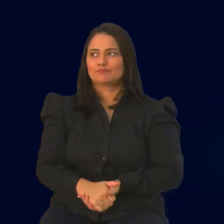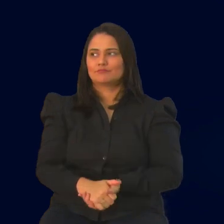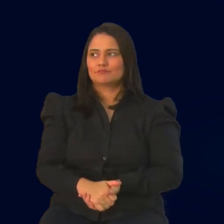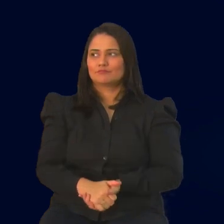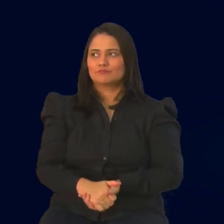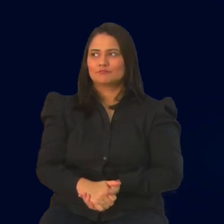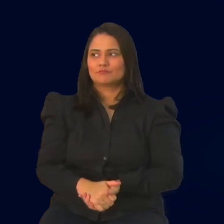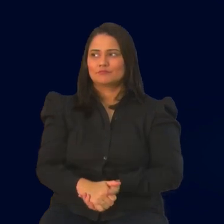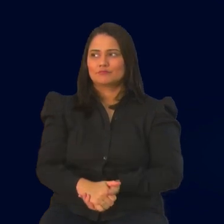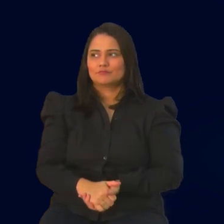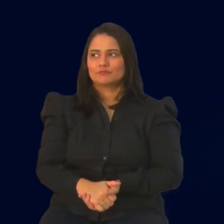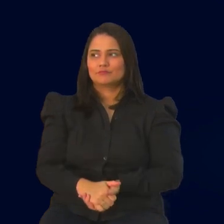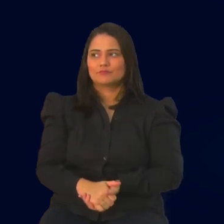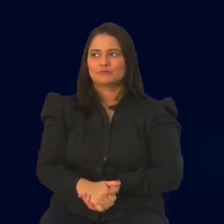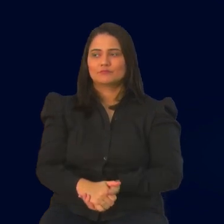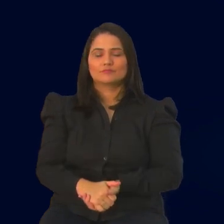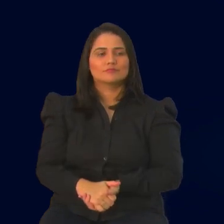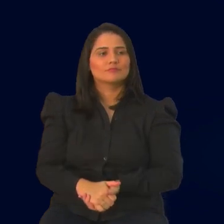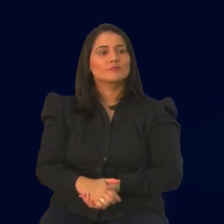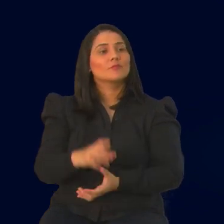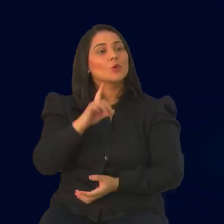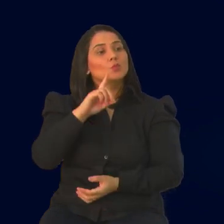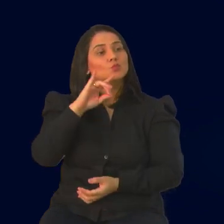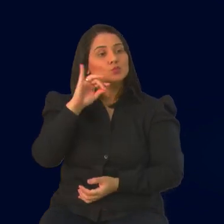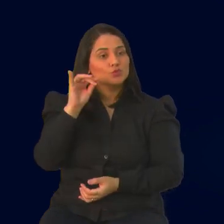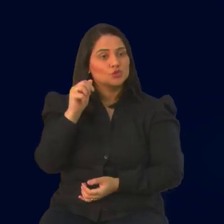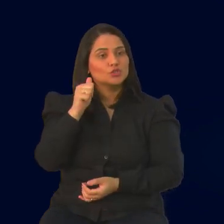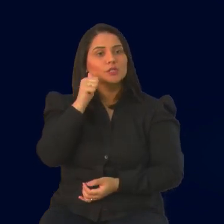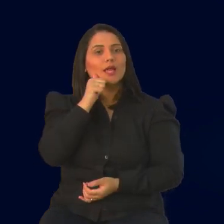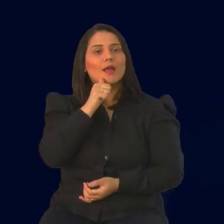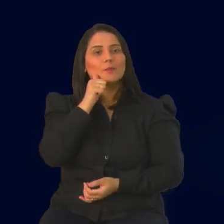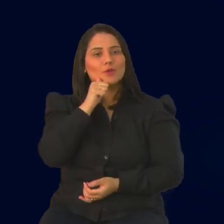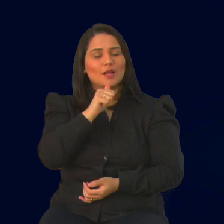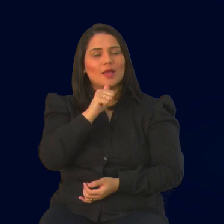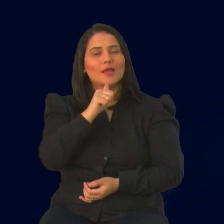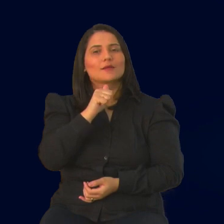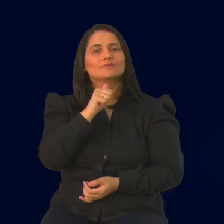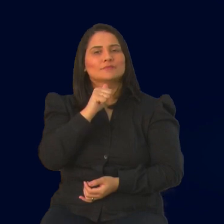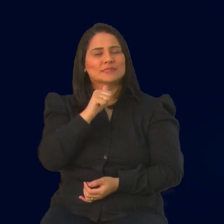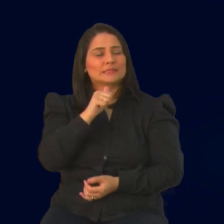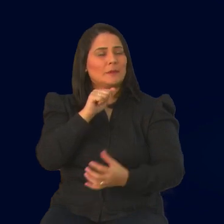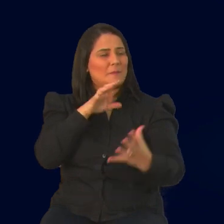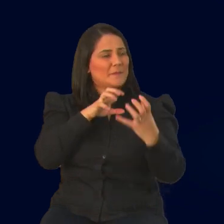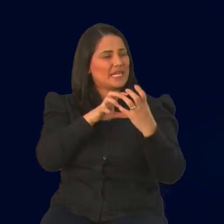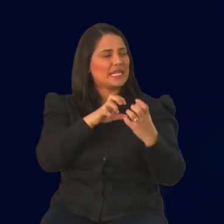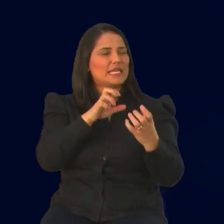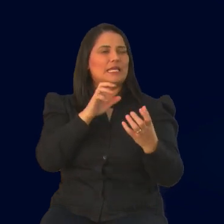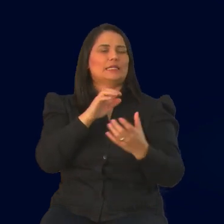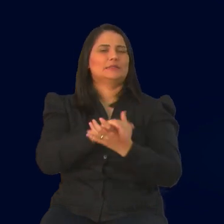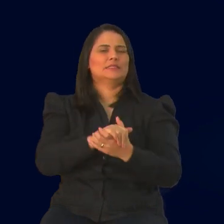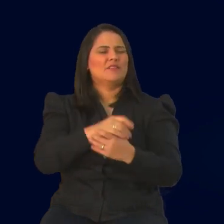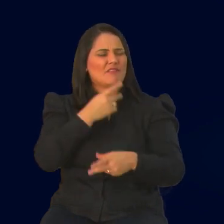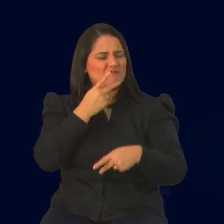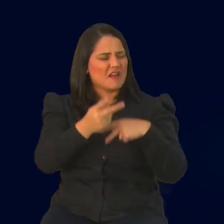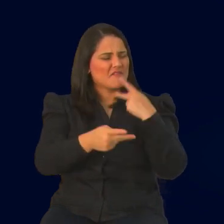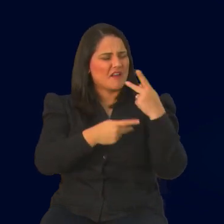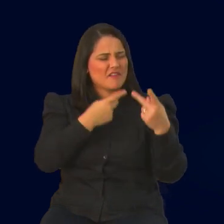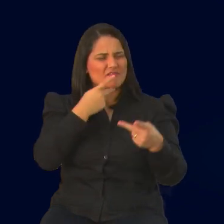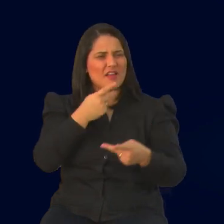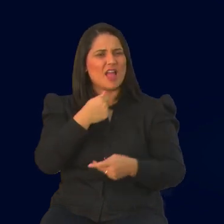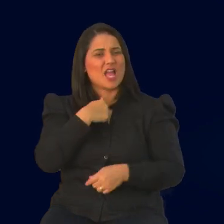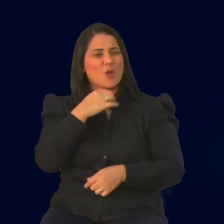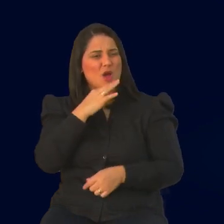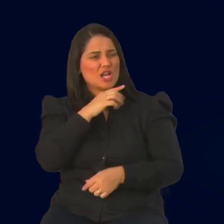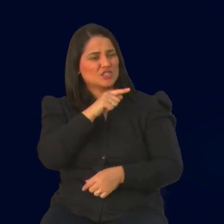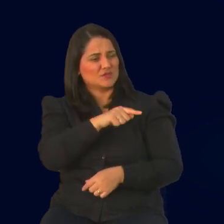Certo dia, a mulher conversou com um amigo. Sabe aquela DR? A mulher estava muito chateada e falou para ele: eu acho